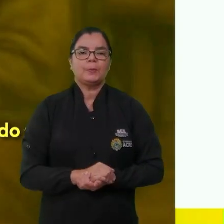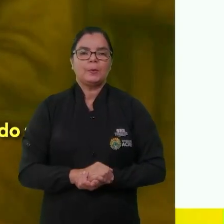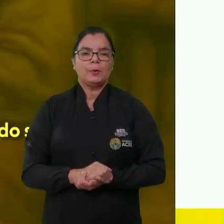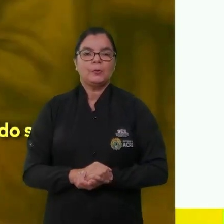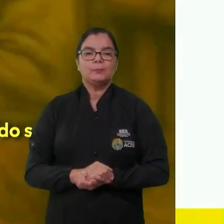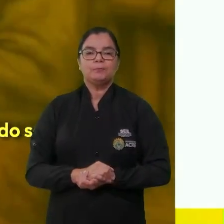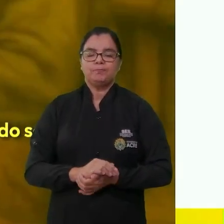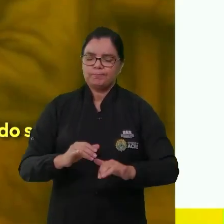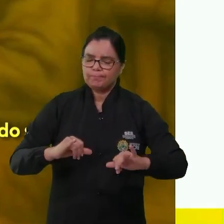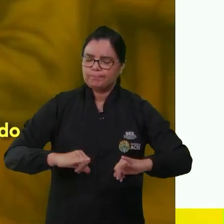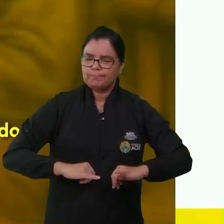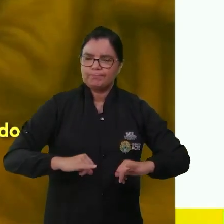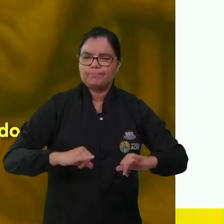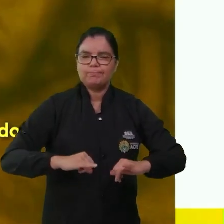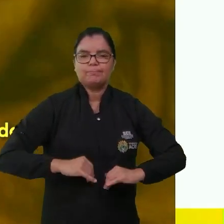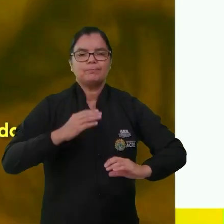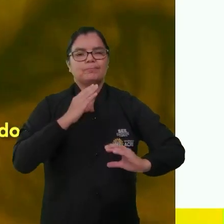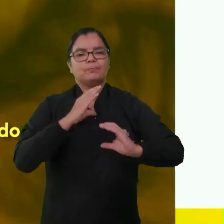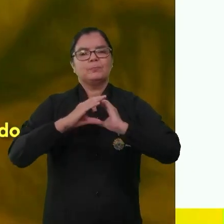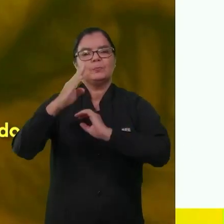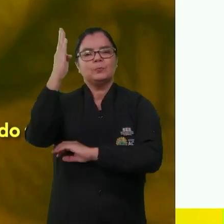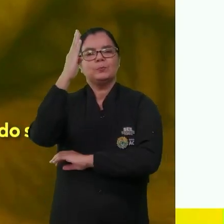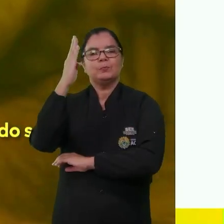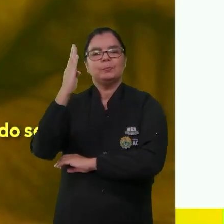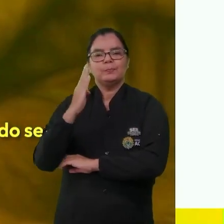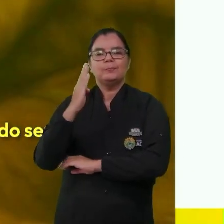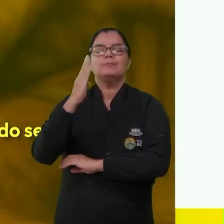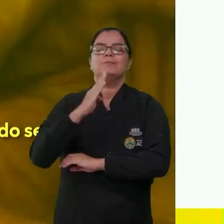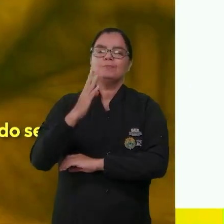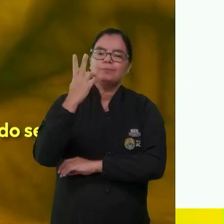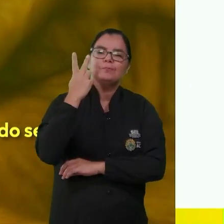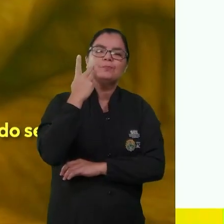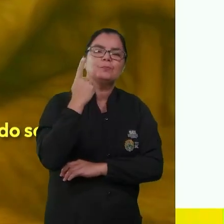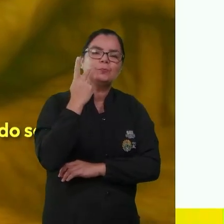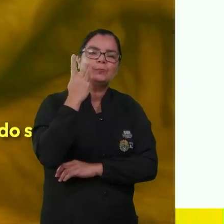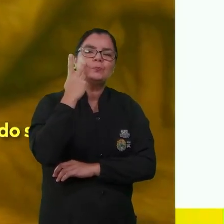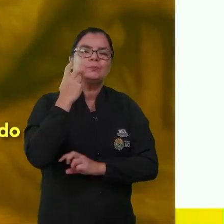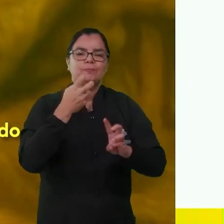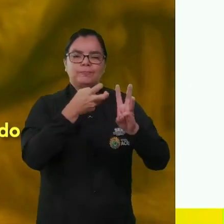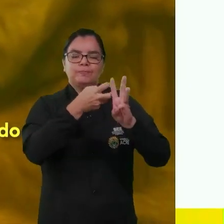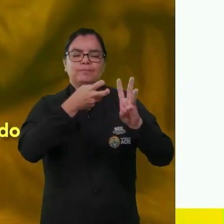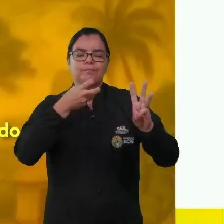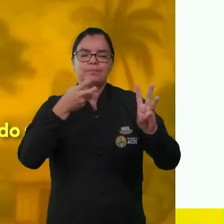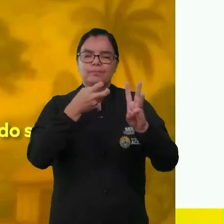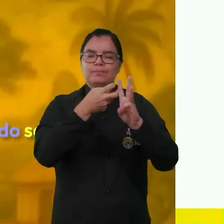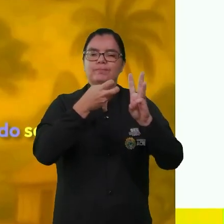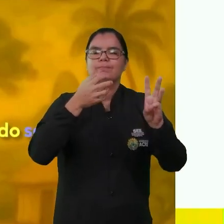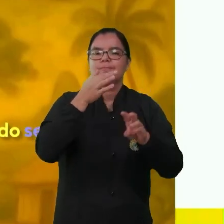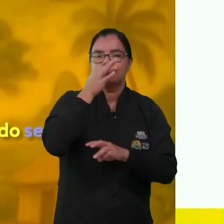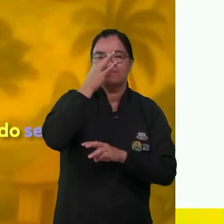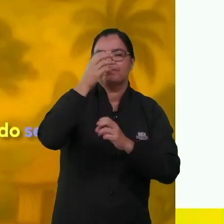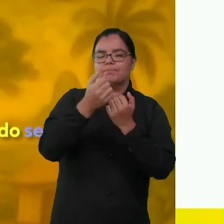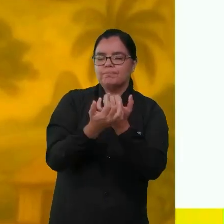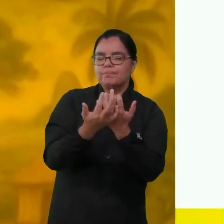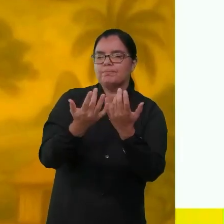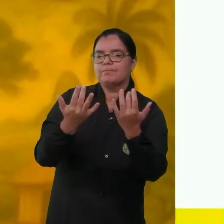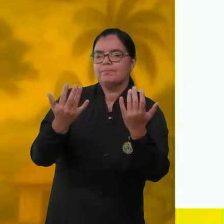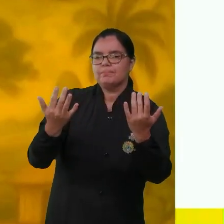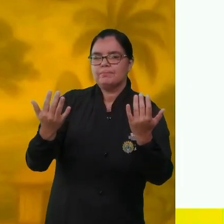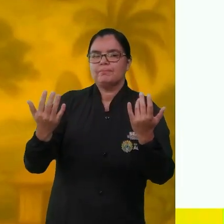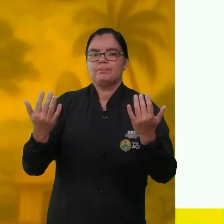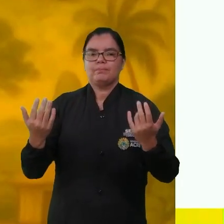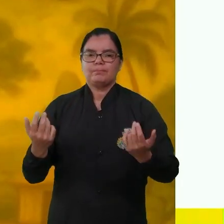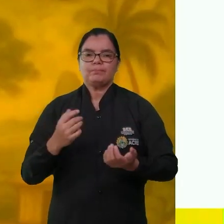No pranto que virou canção, Brasil, teu berço é o Ceará, Iracema, flor do sertão.